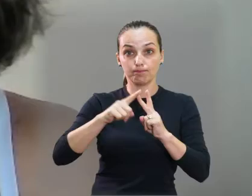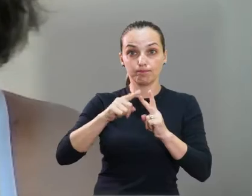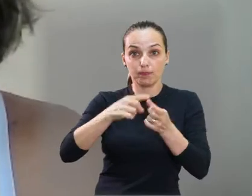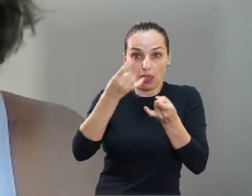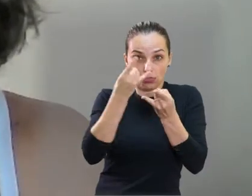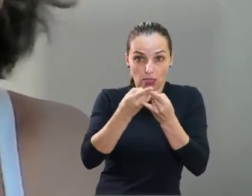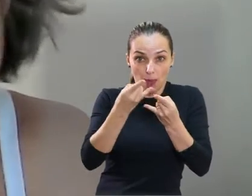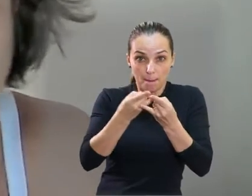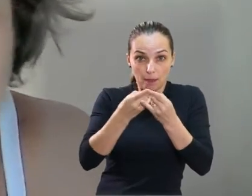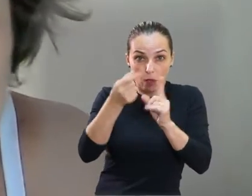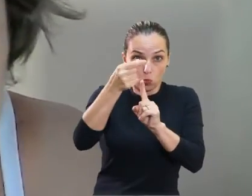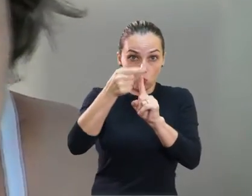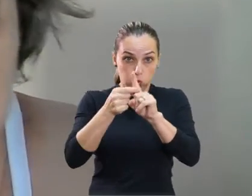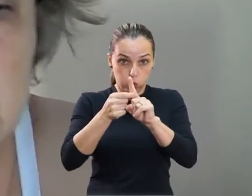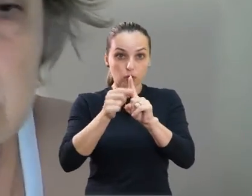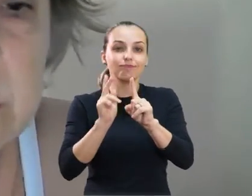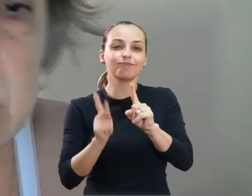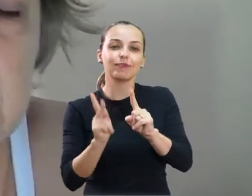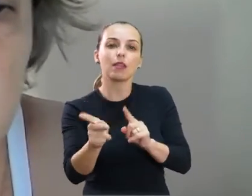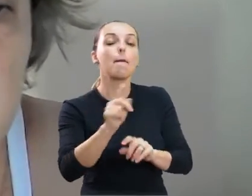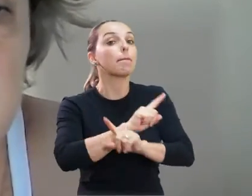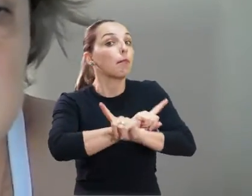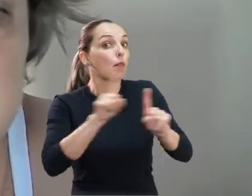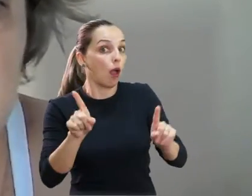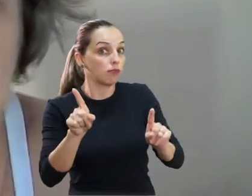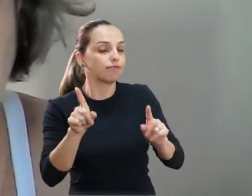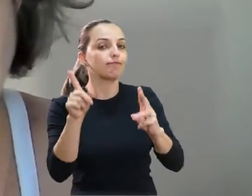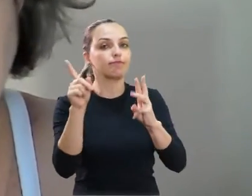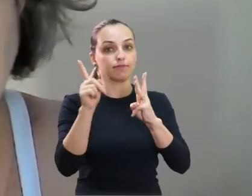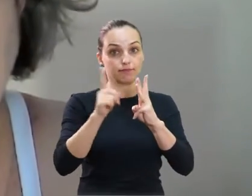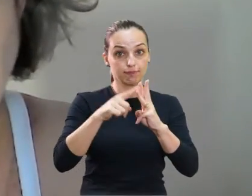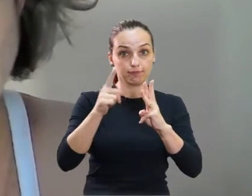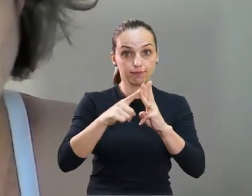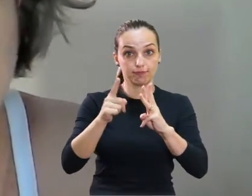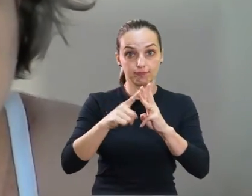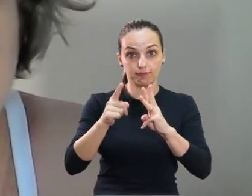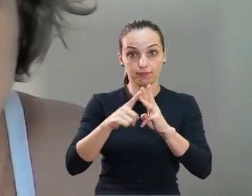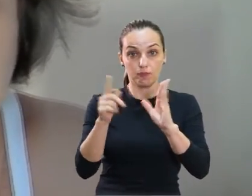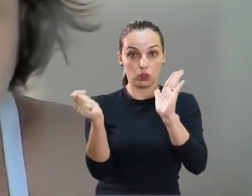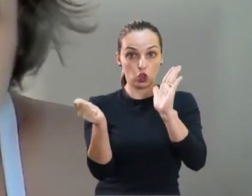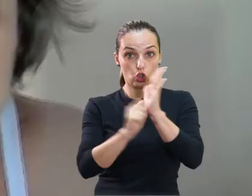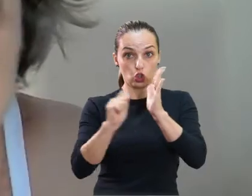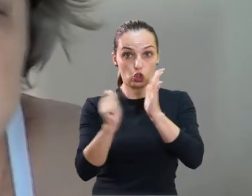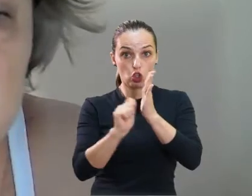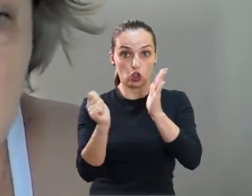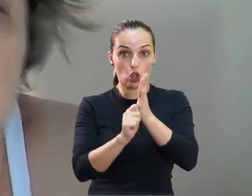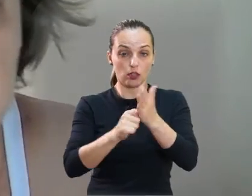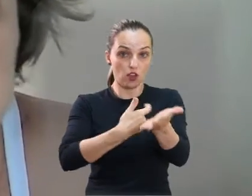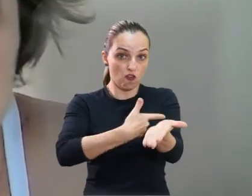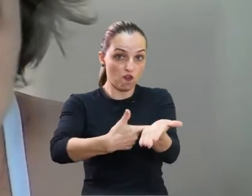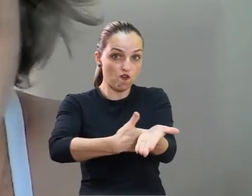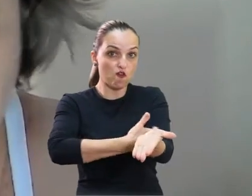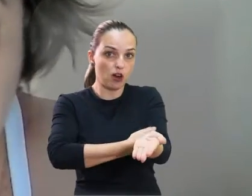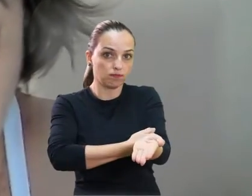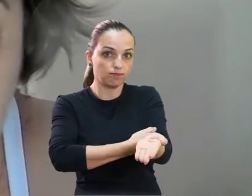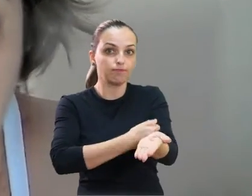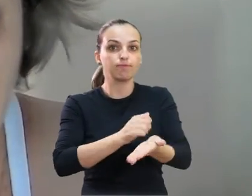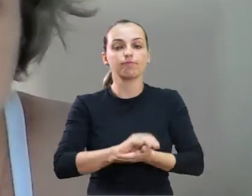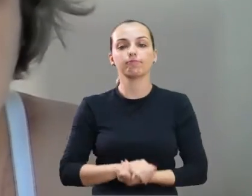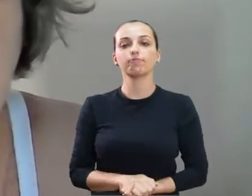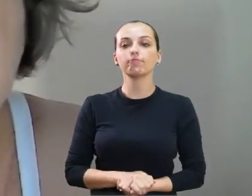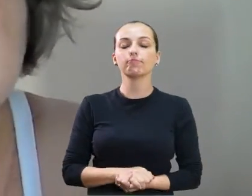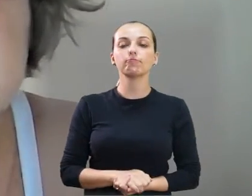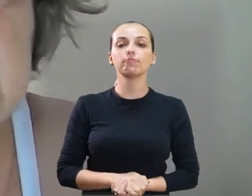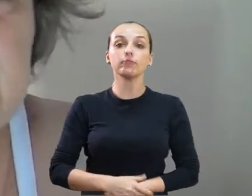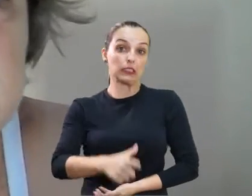preservativo, uso regular em todas as relações sexuais, uso de drogas injetáveis ainda